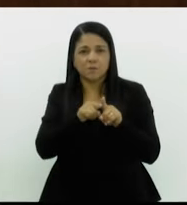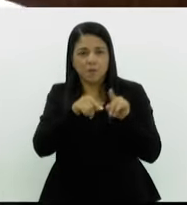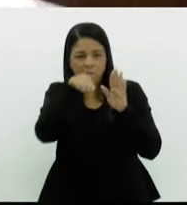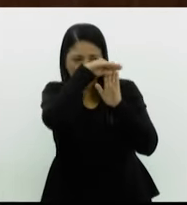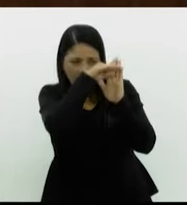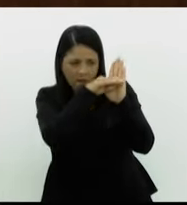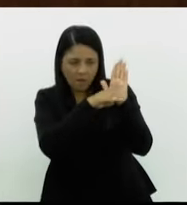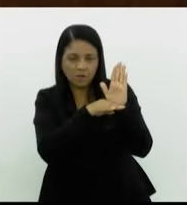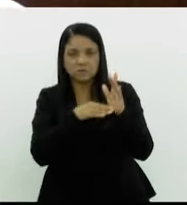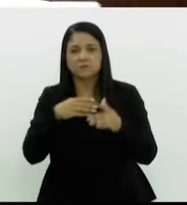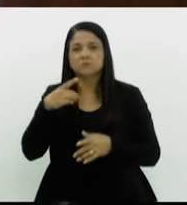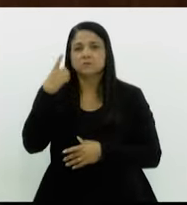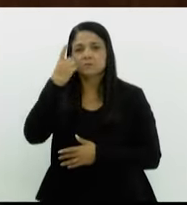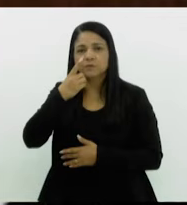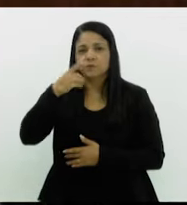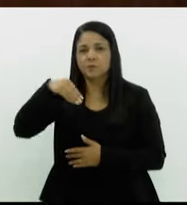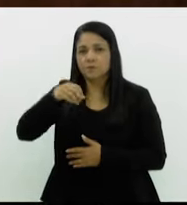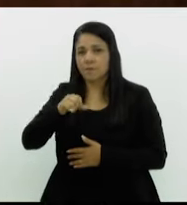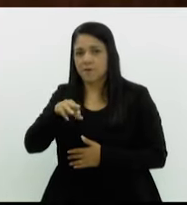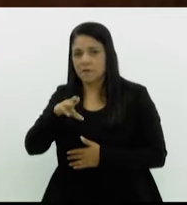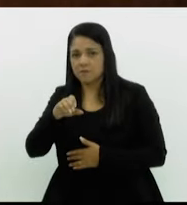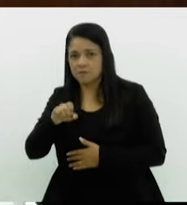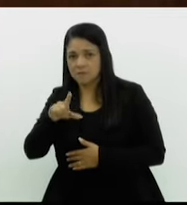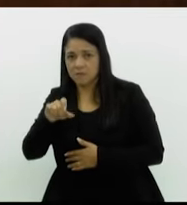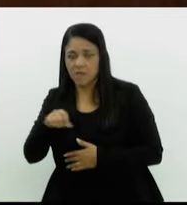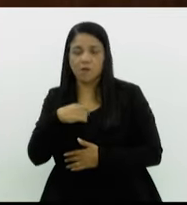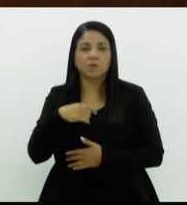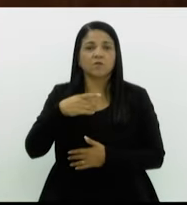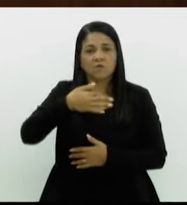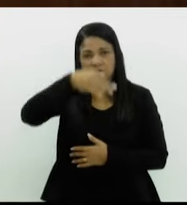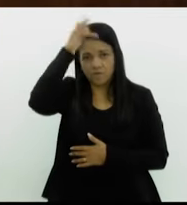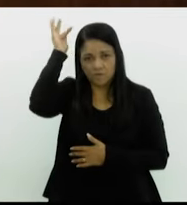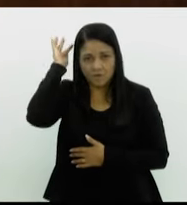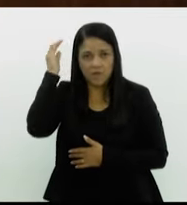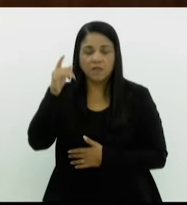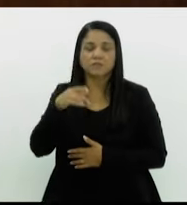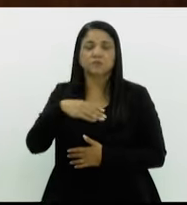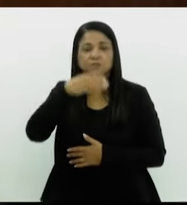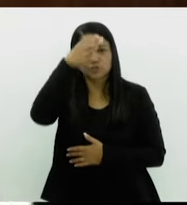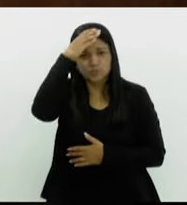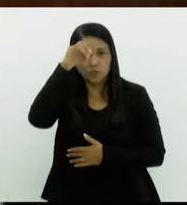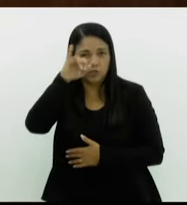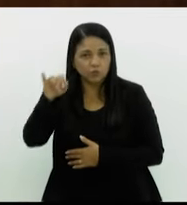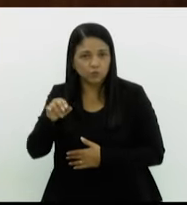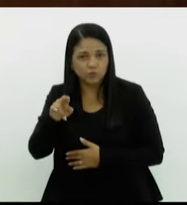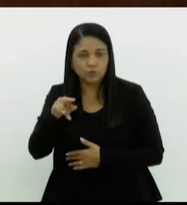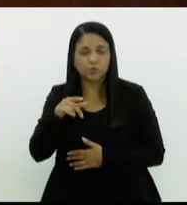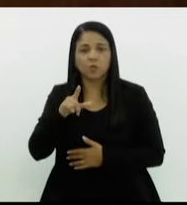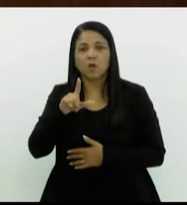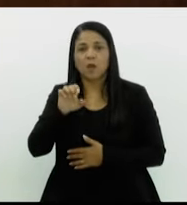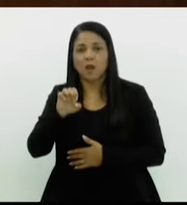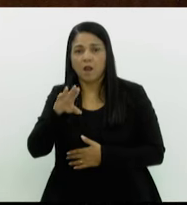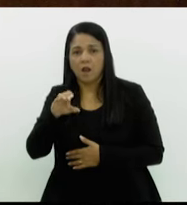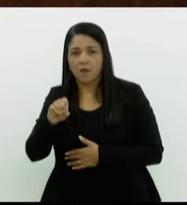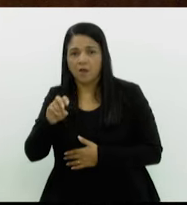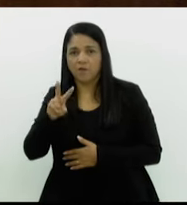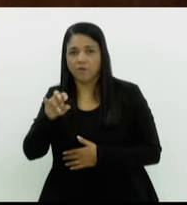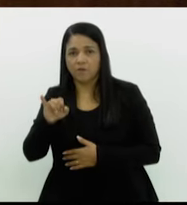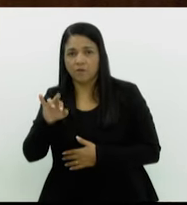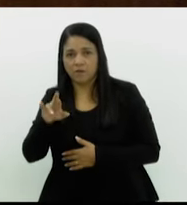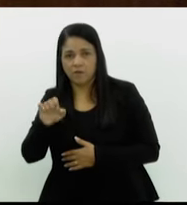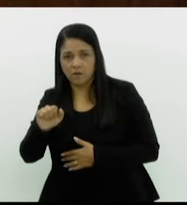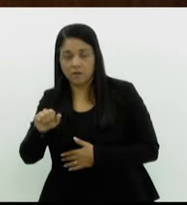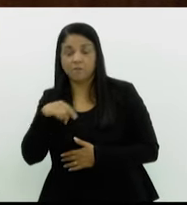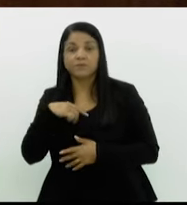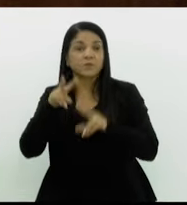deputado Marcelo Dino, pelo Fred Pacheco, por Vossa Excelência também, pelo Léo Vieira, sobre a questão